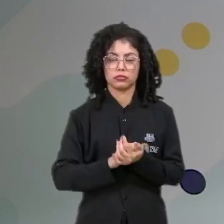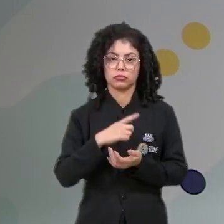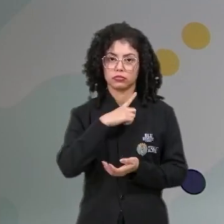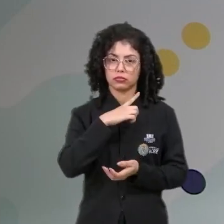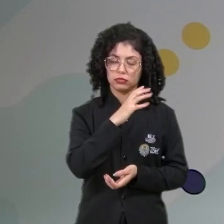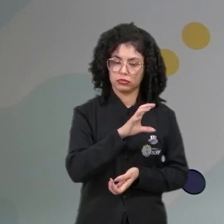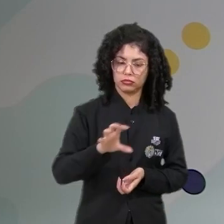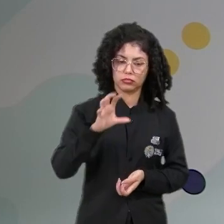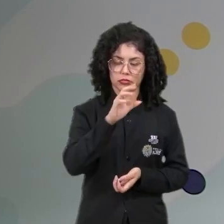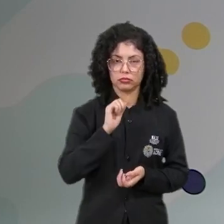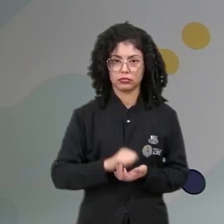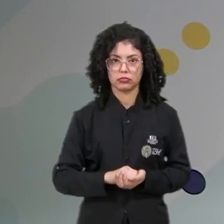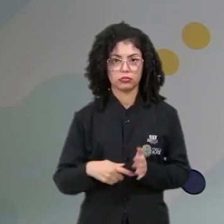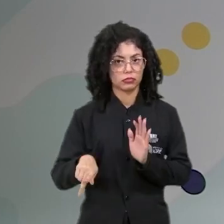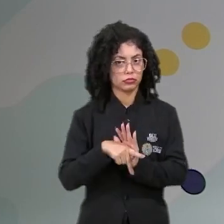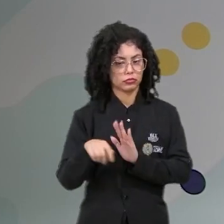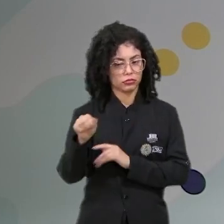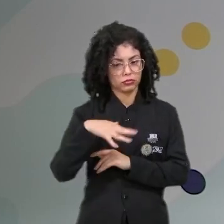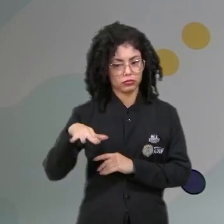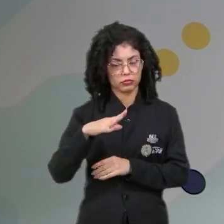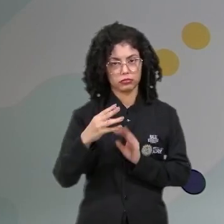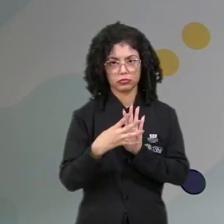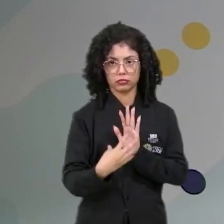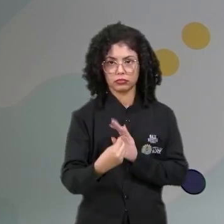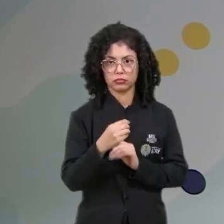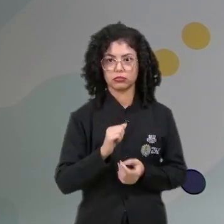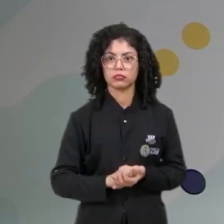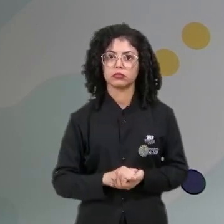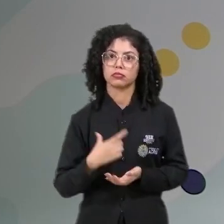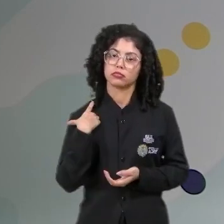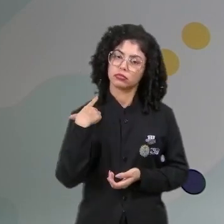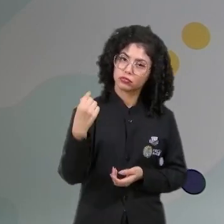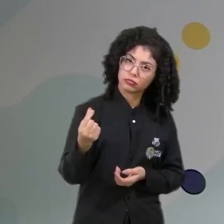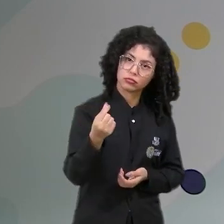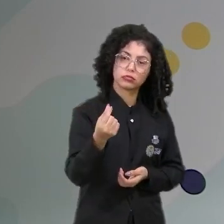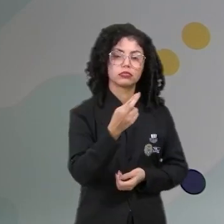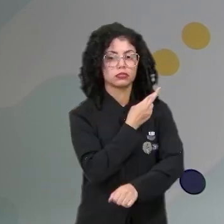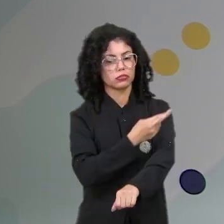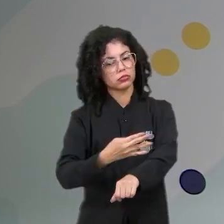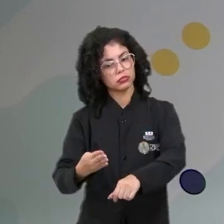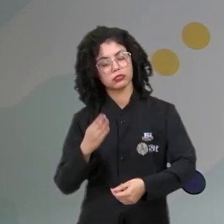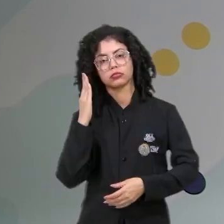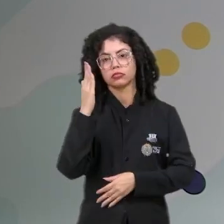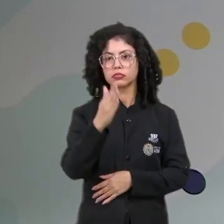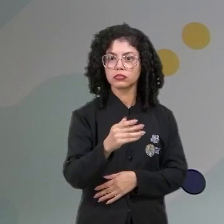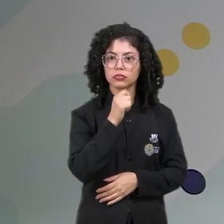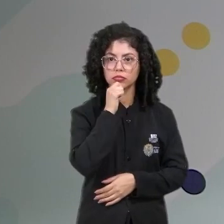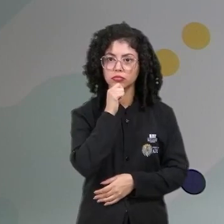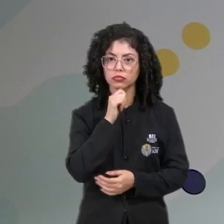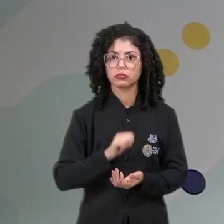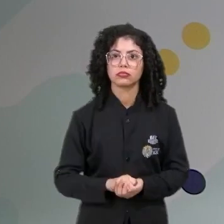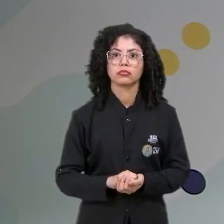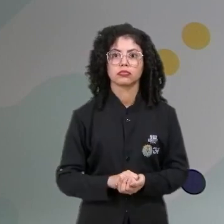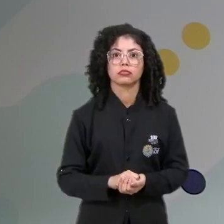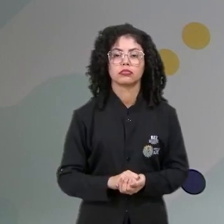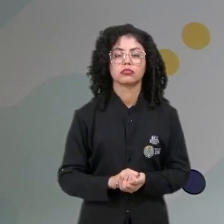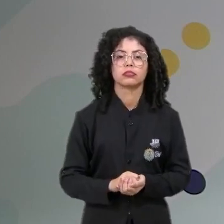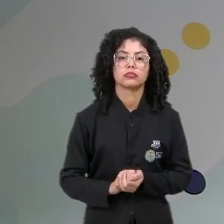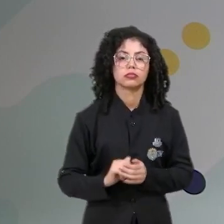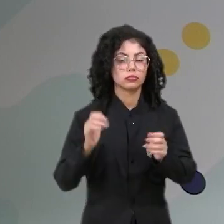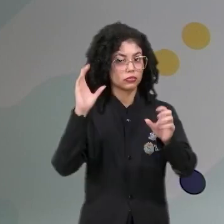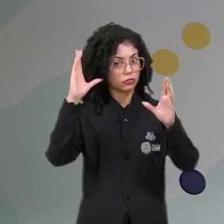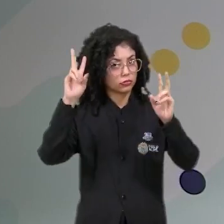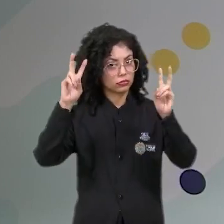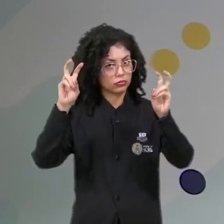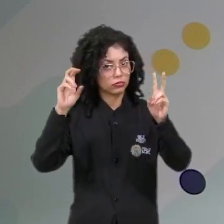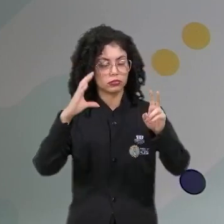área ali rural que caracteriza a transição. Que eu estou saindo de Rio Branco, estou saindo ali da parte considerada